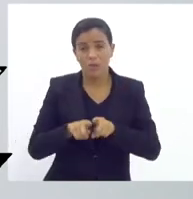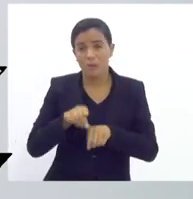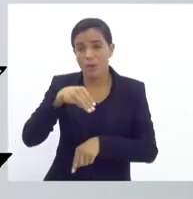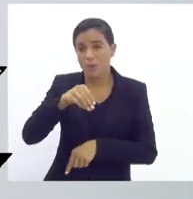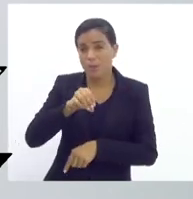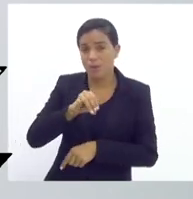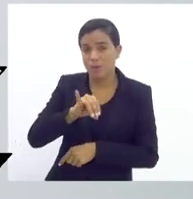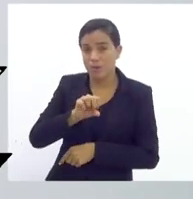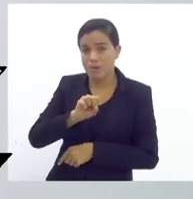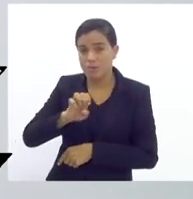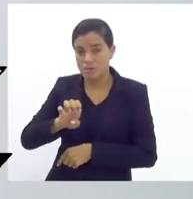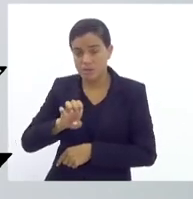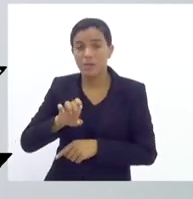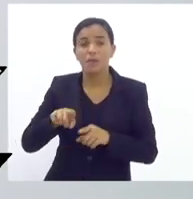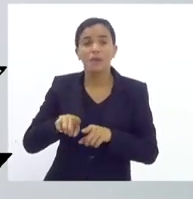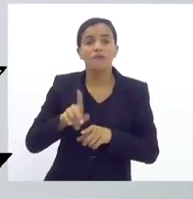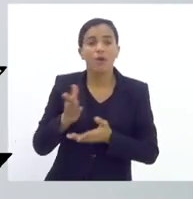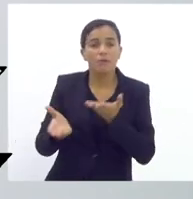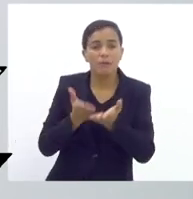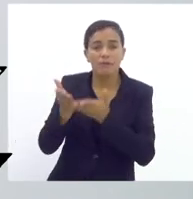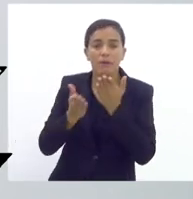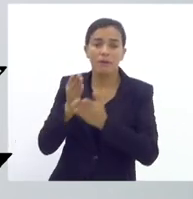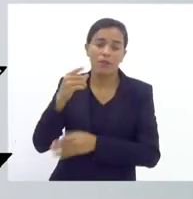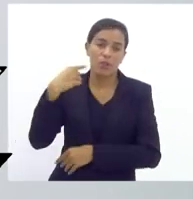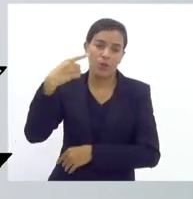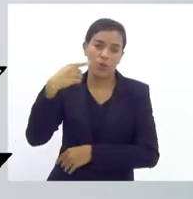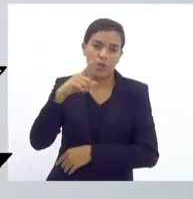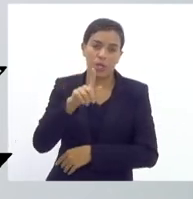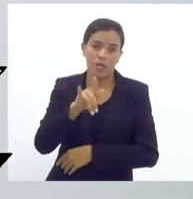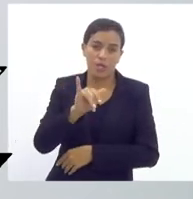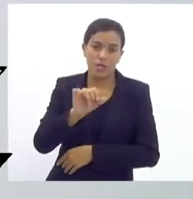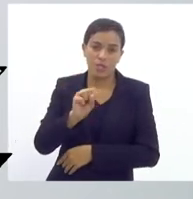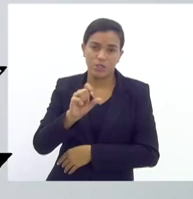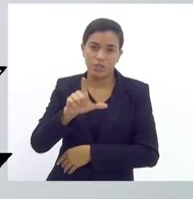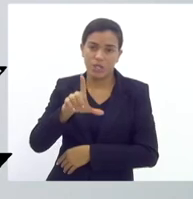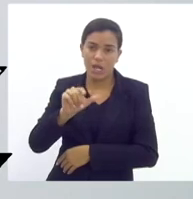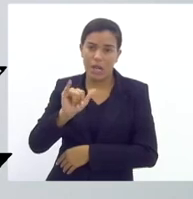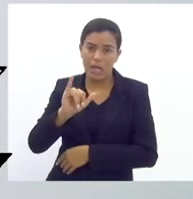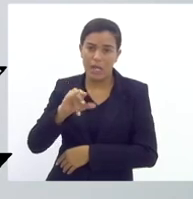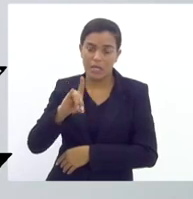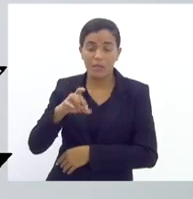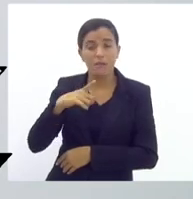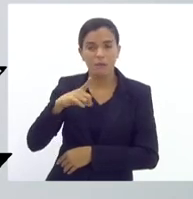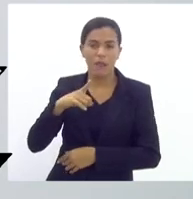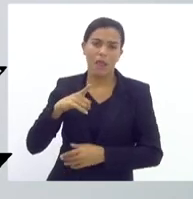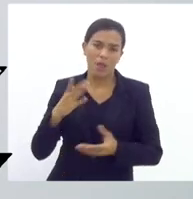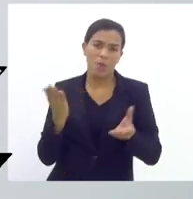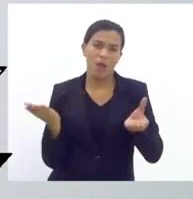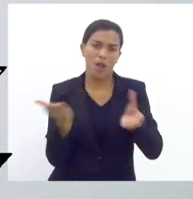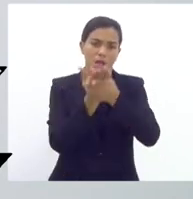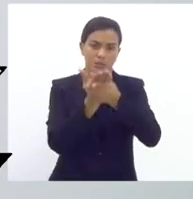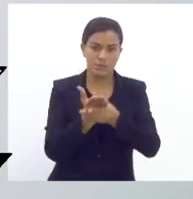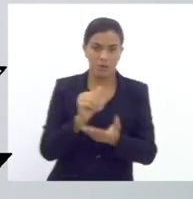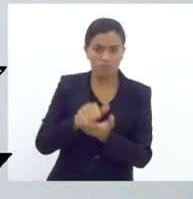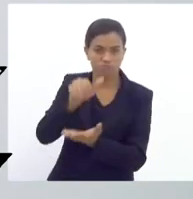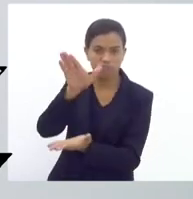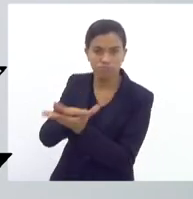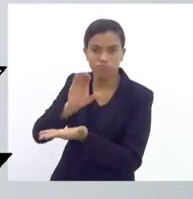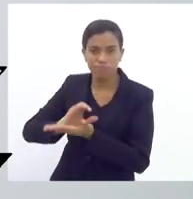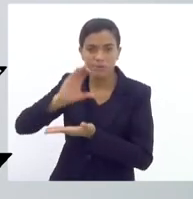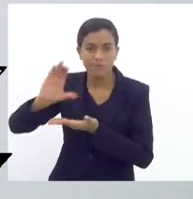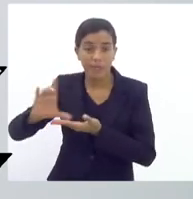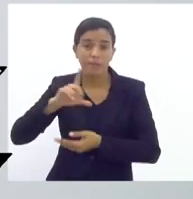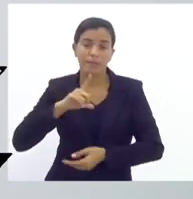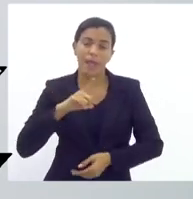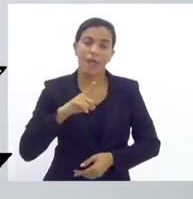atendido diretamente pelo Doutora Gislaine a gente tá com ação indenizatória tá nos habilitamos como assistentes de